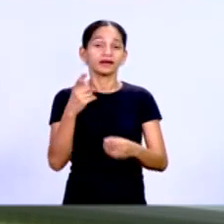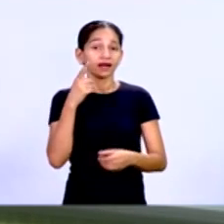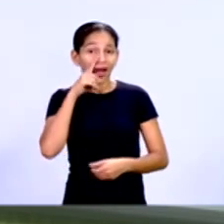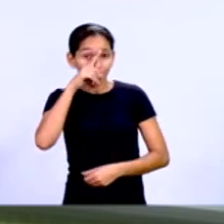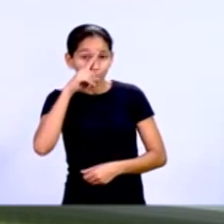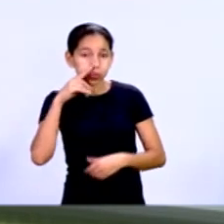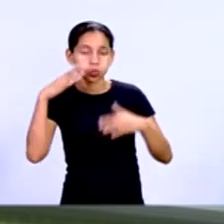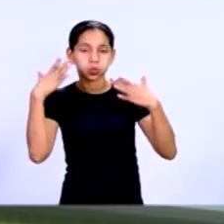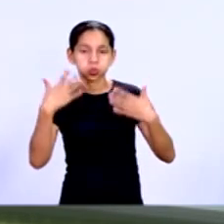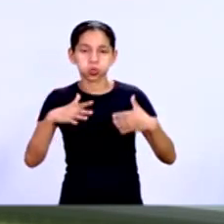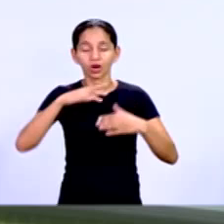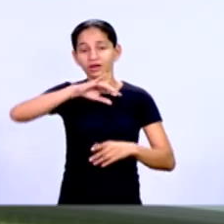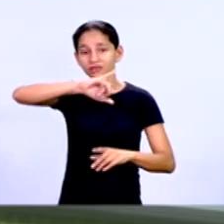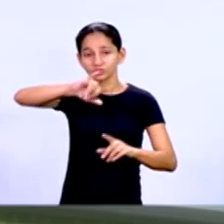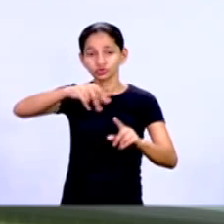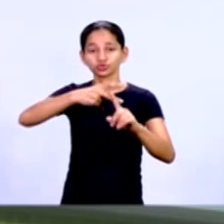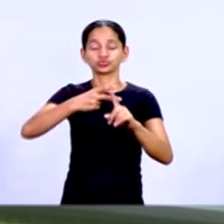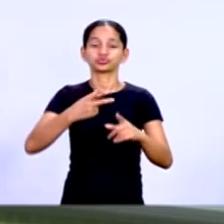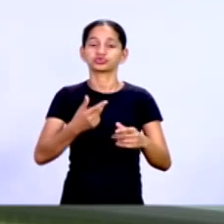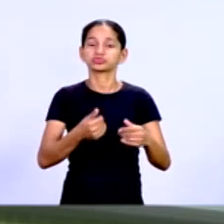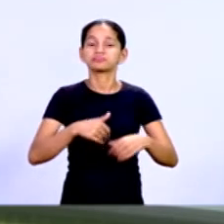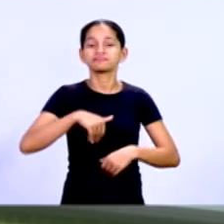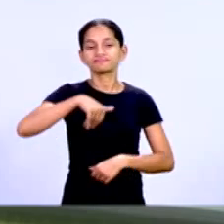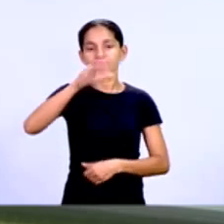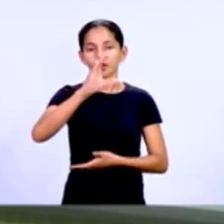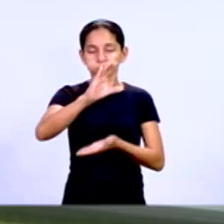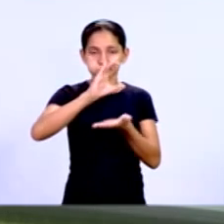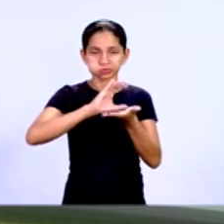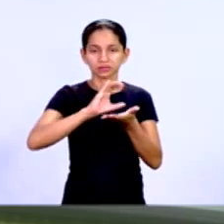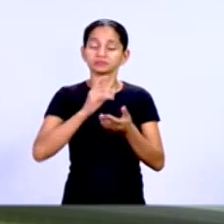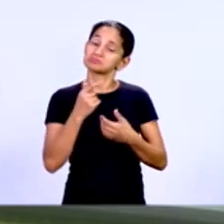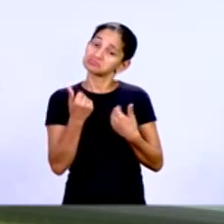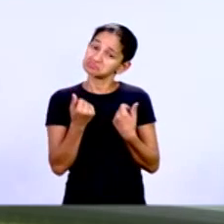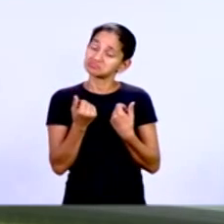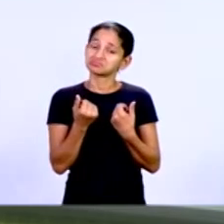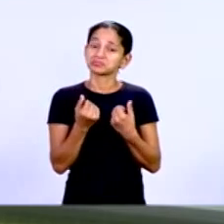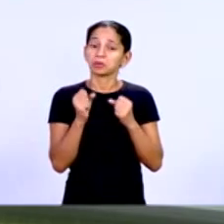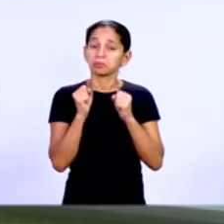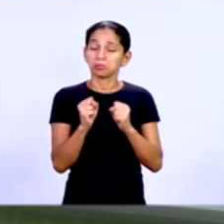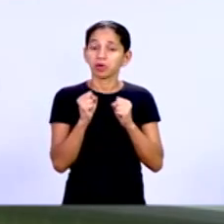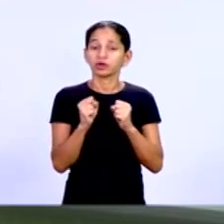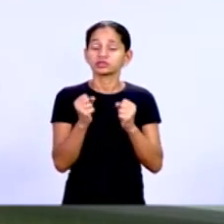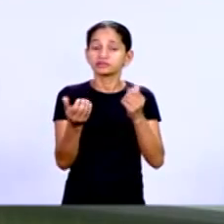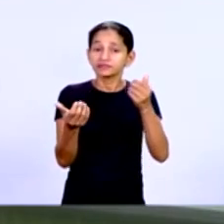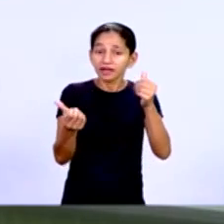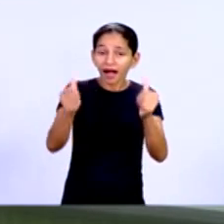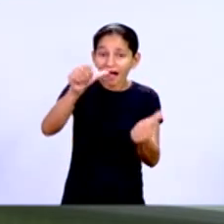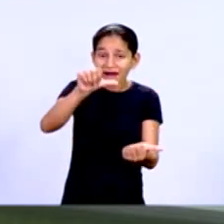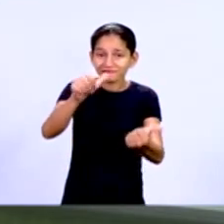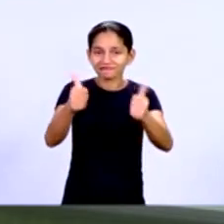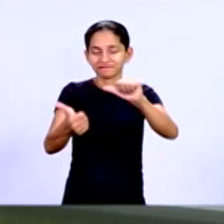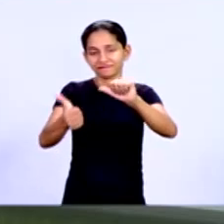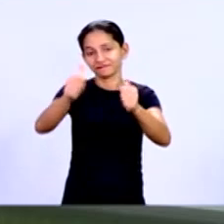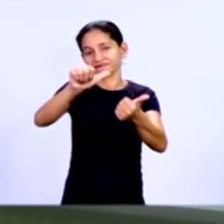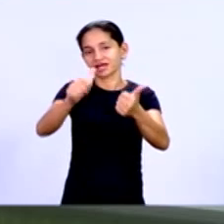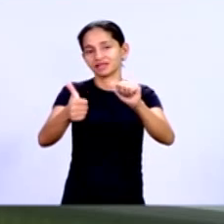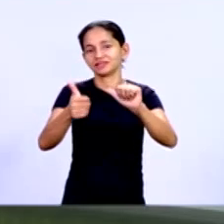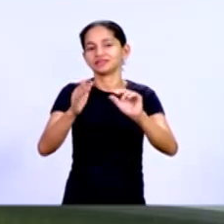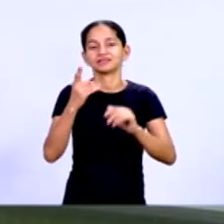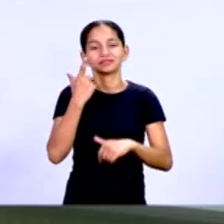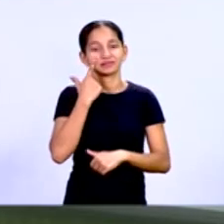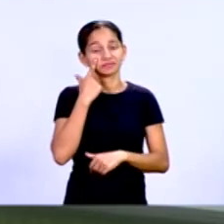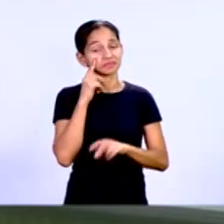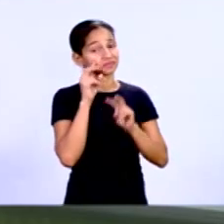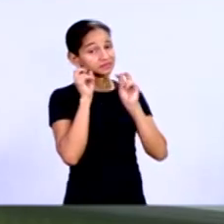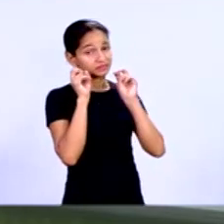é os juros que você recebe. Tá certo? Então, você tem um grande risco, em compensação você tem um retorno maior.